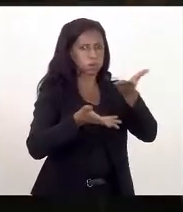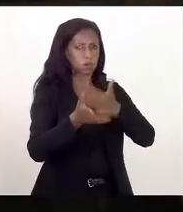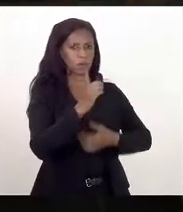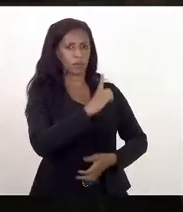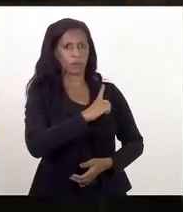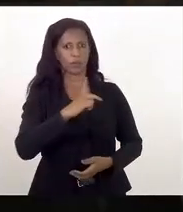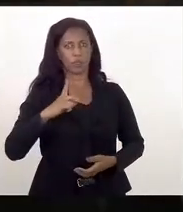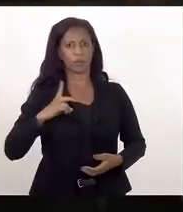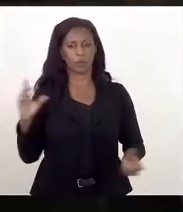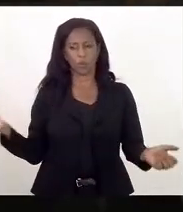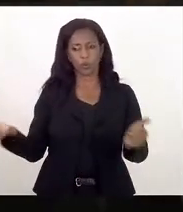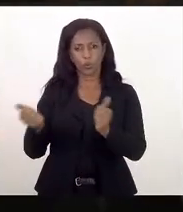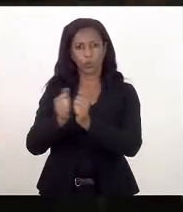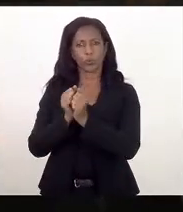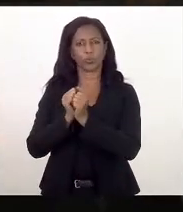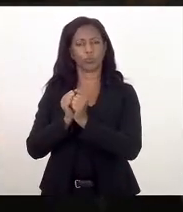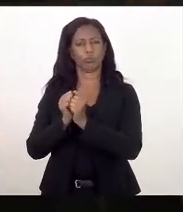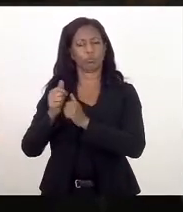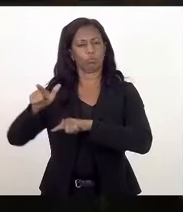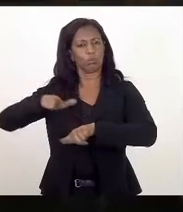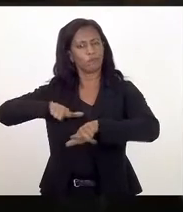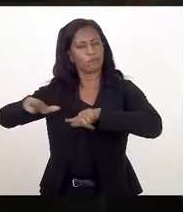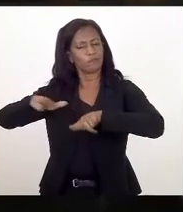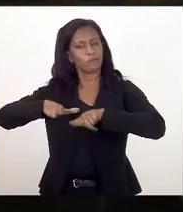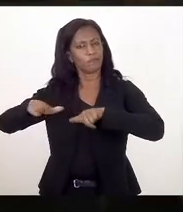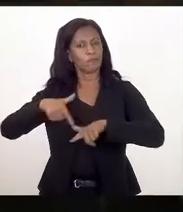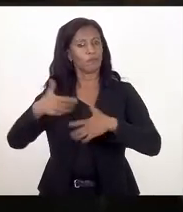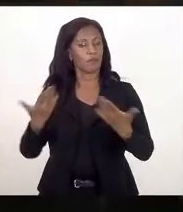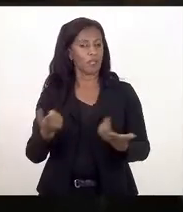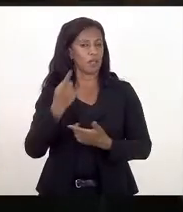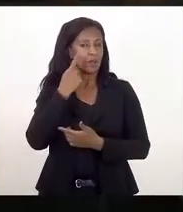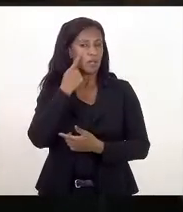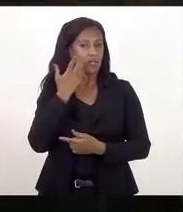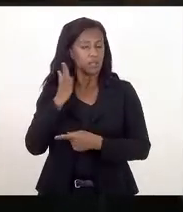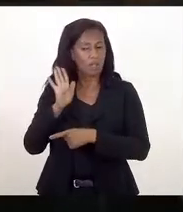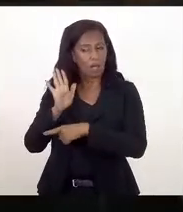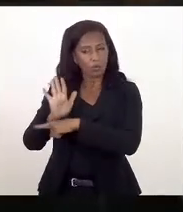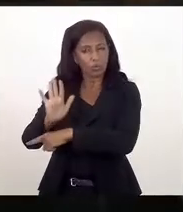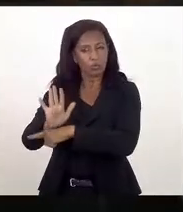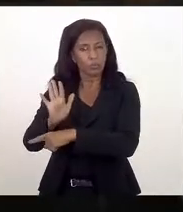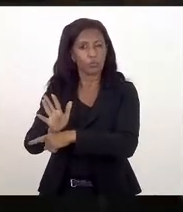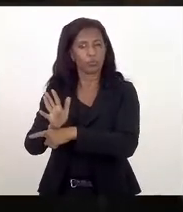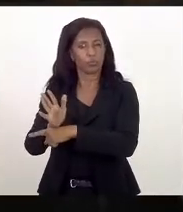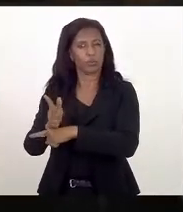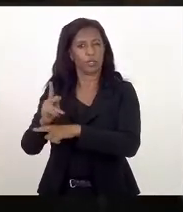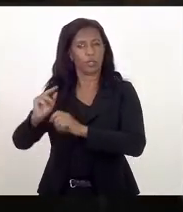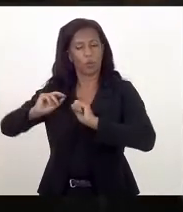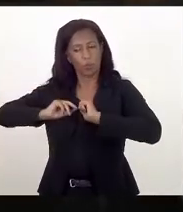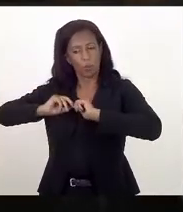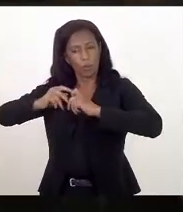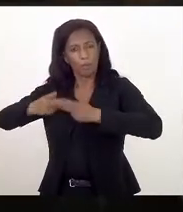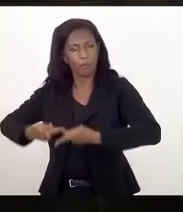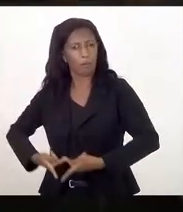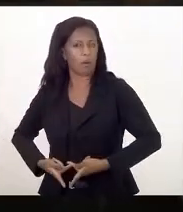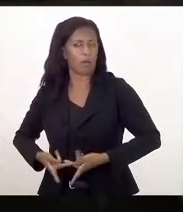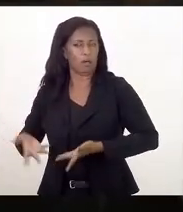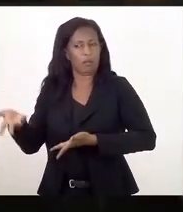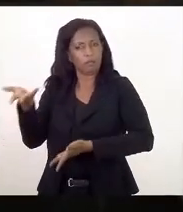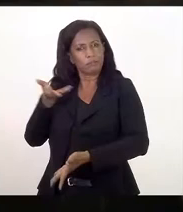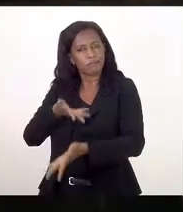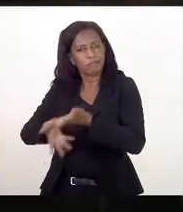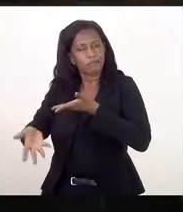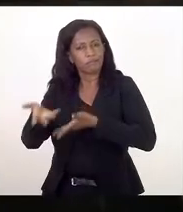violações. Então, acredito que esse atendimento acolhedor, mais humanizado, e que muitas vezes também é feito